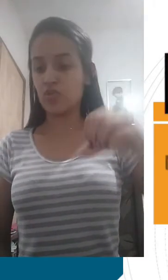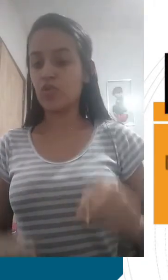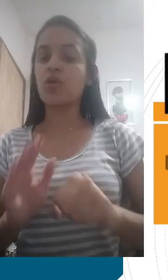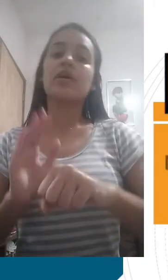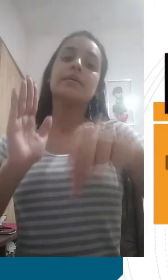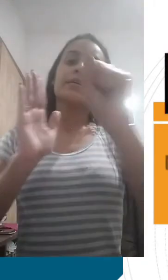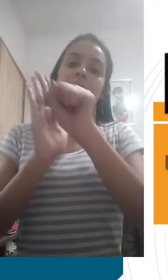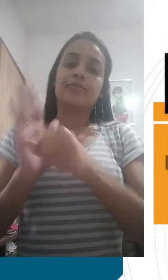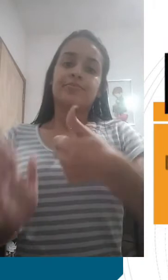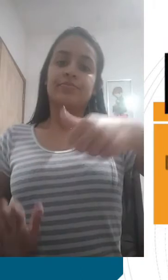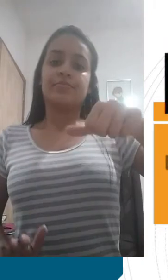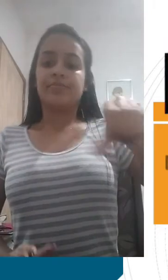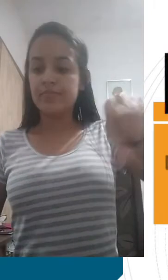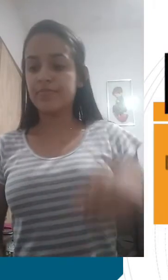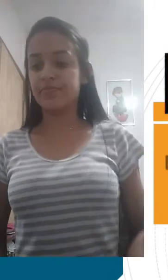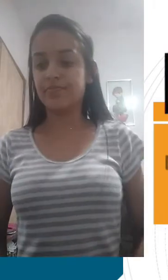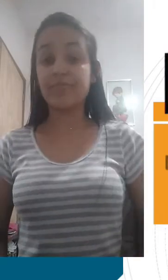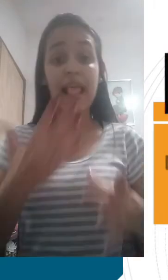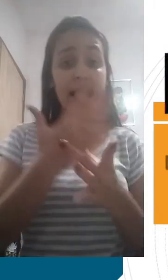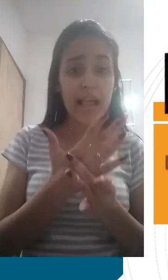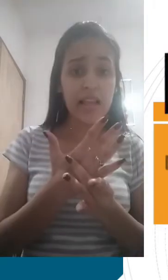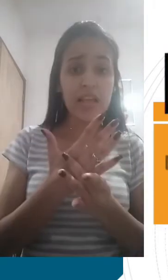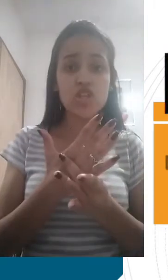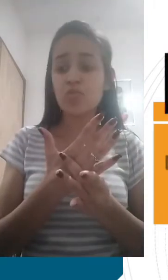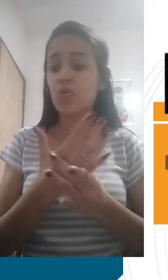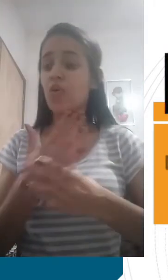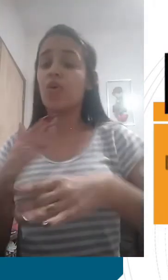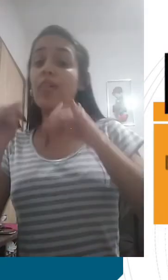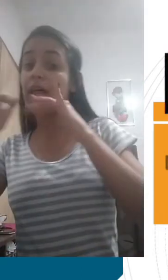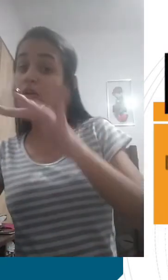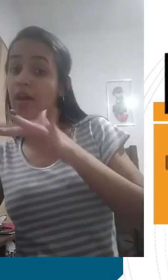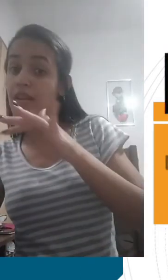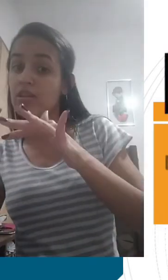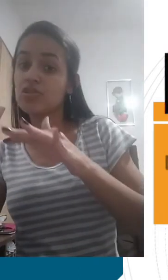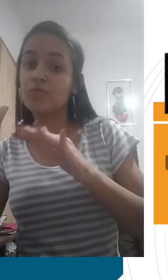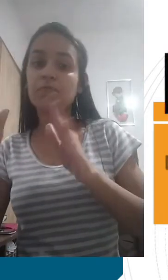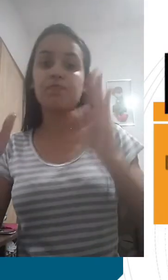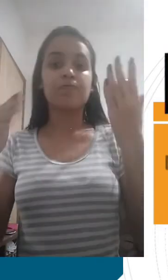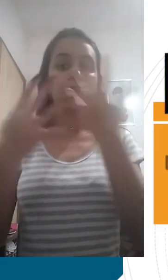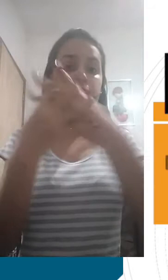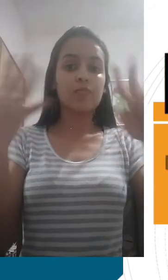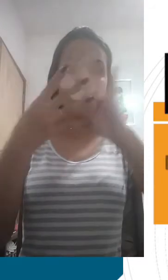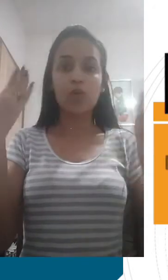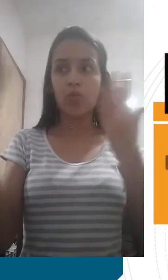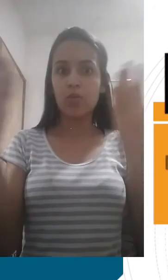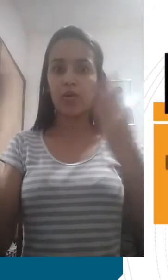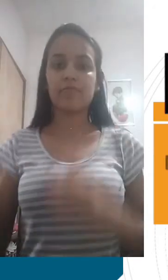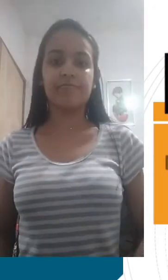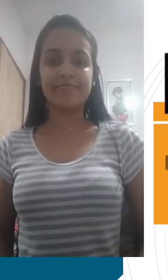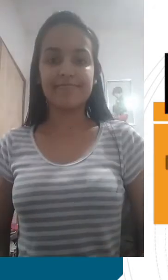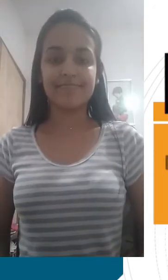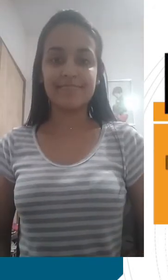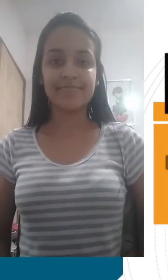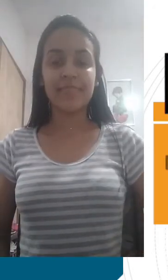Realismo, técnica da observação e documentação, busca ser fiel à natureza e os